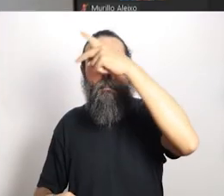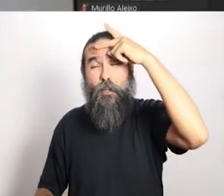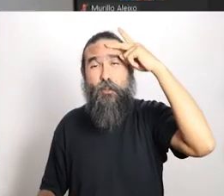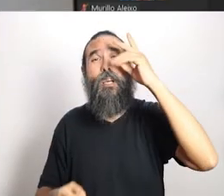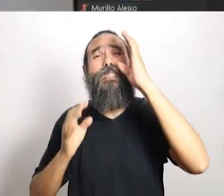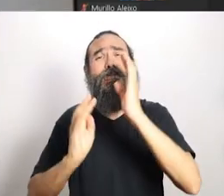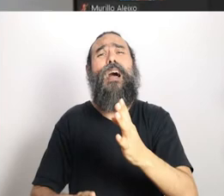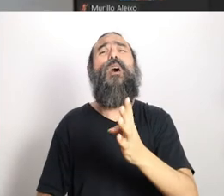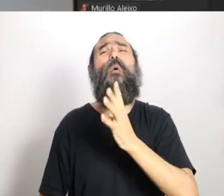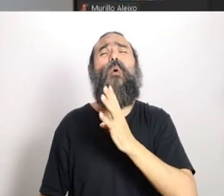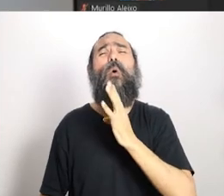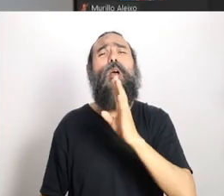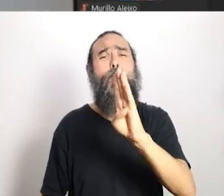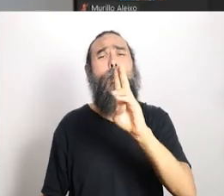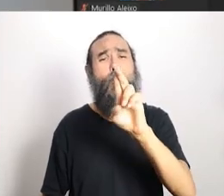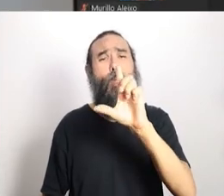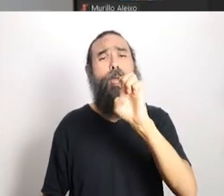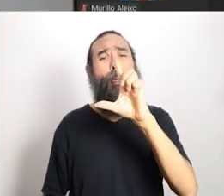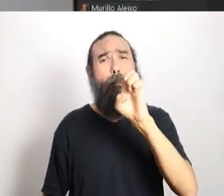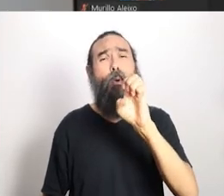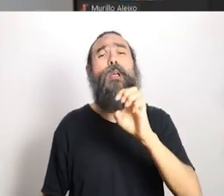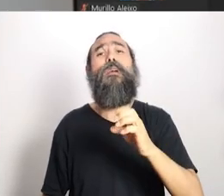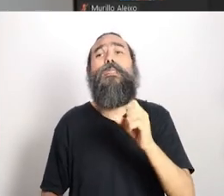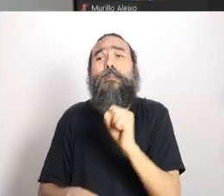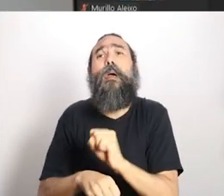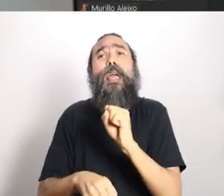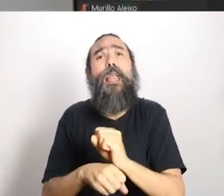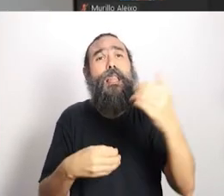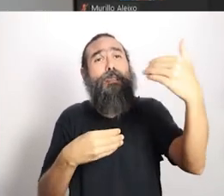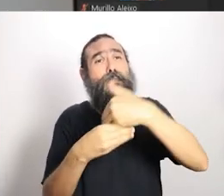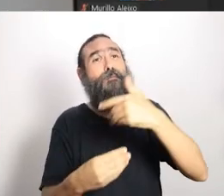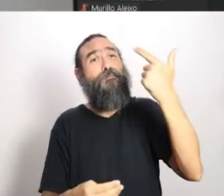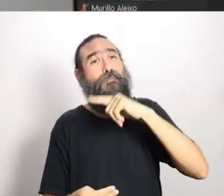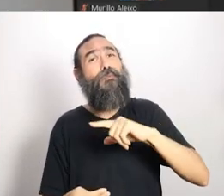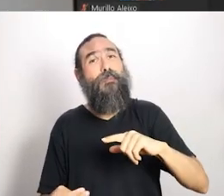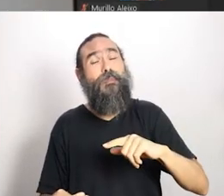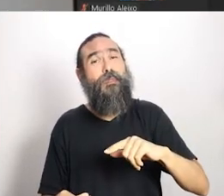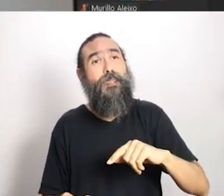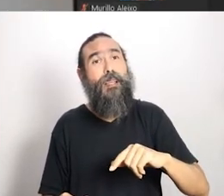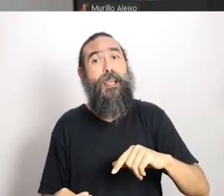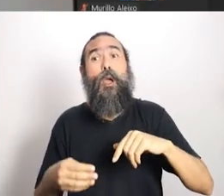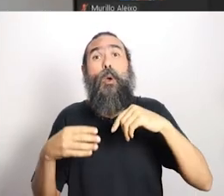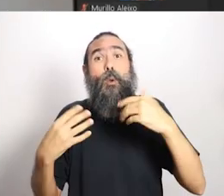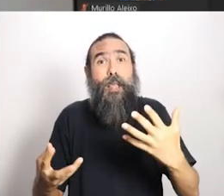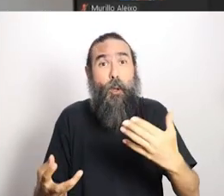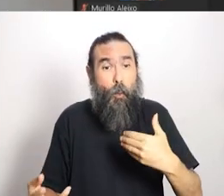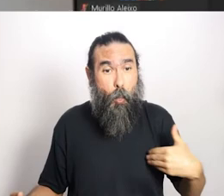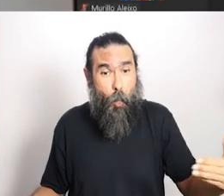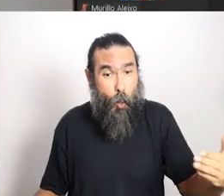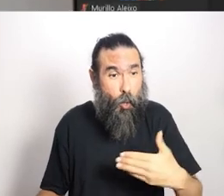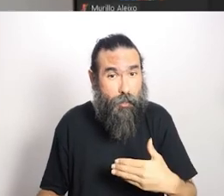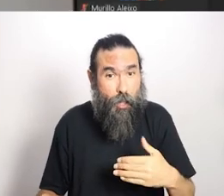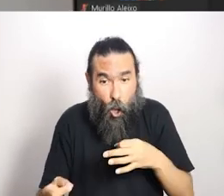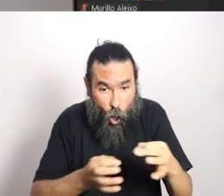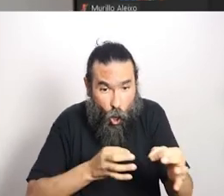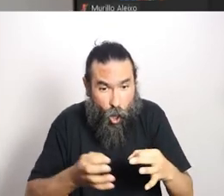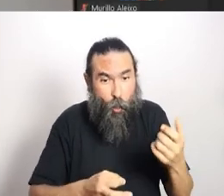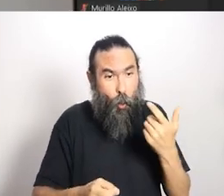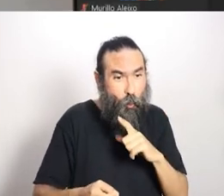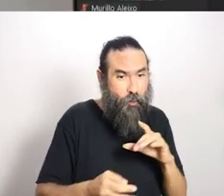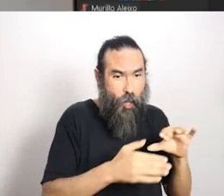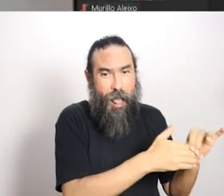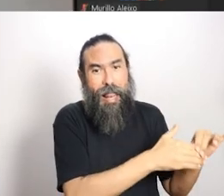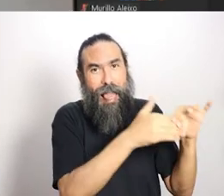mais tempo. Há muito mais tempo. O que a gente fez foi viabilizar. Não é